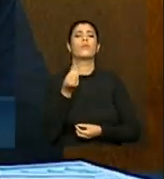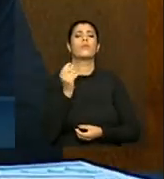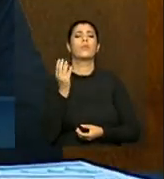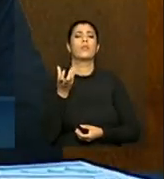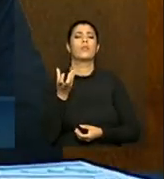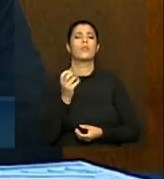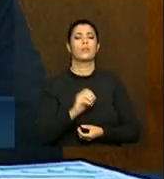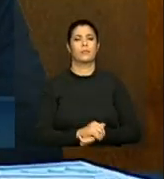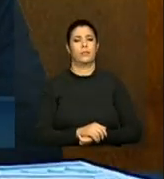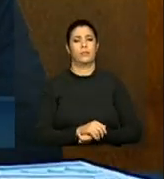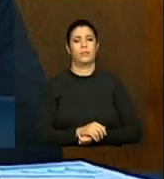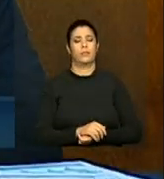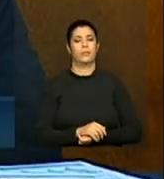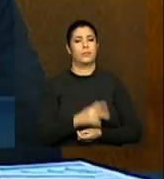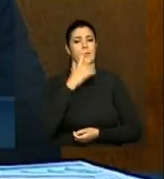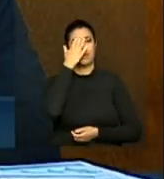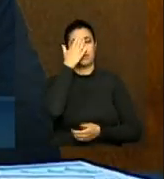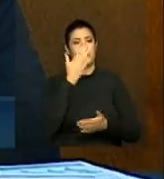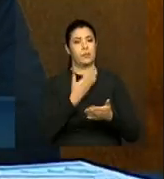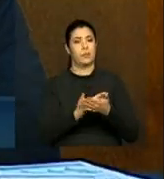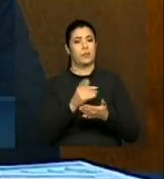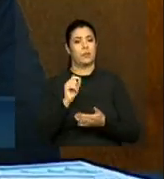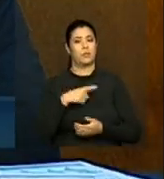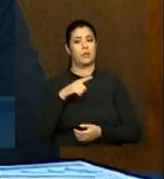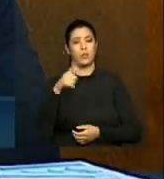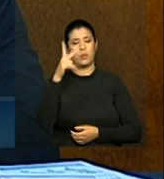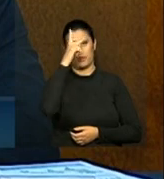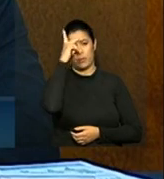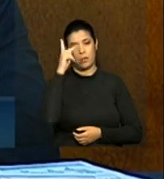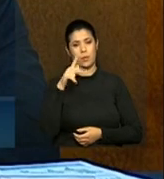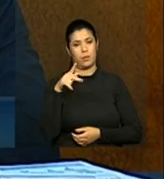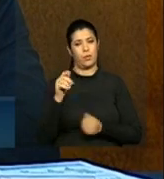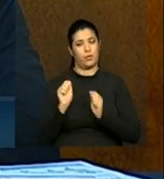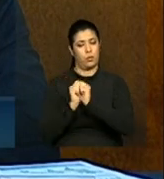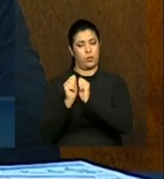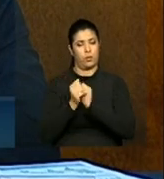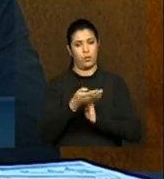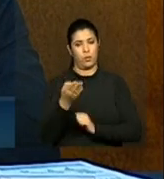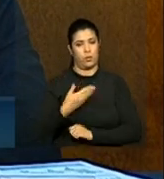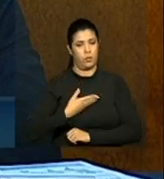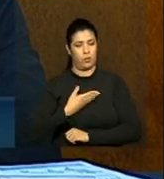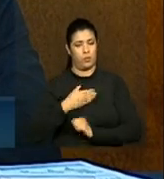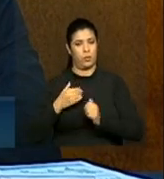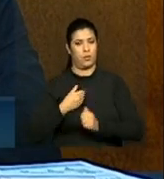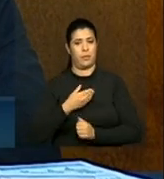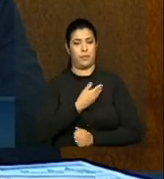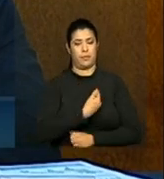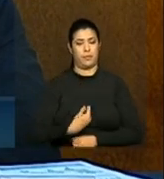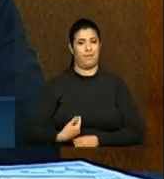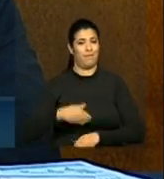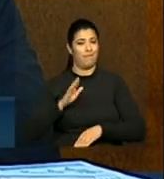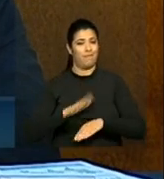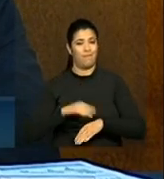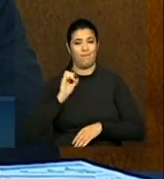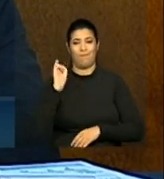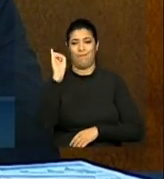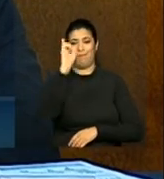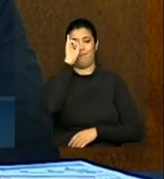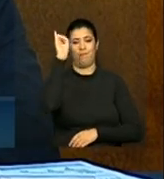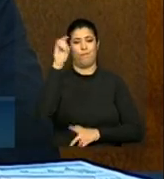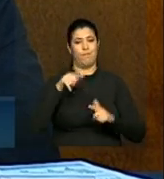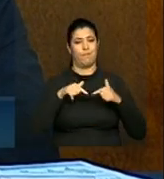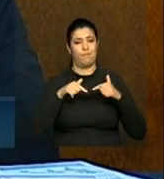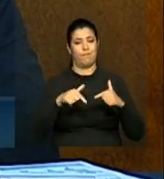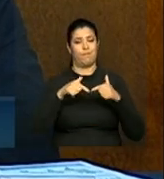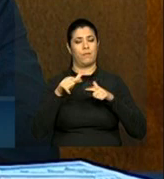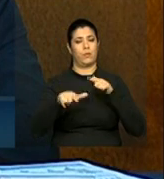eu acho que ah, Pedro, companheiros, companheiros de governo, eu acho que talvez a tarefa mais importante das instâncias